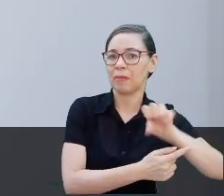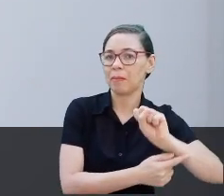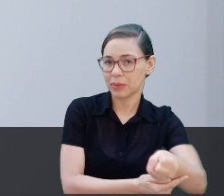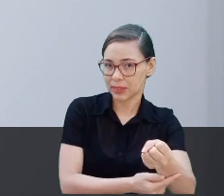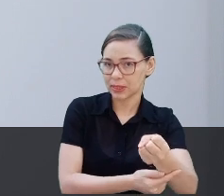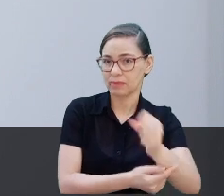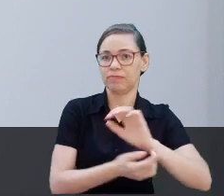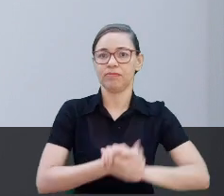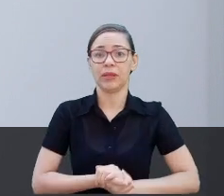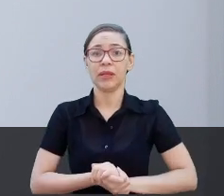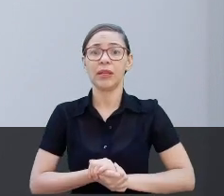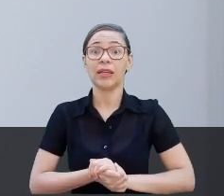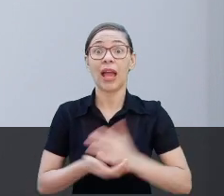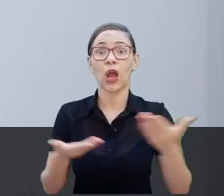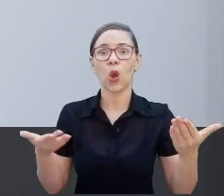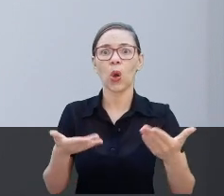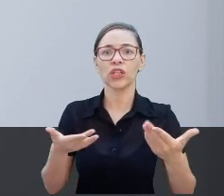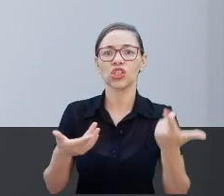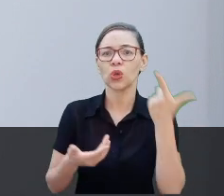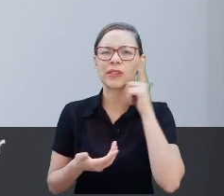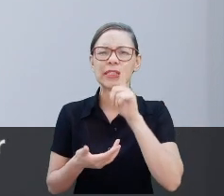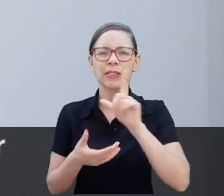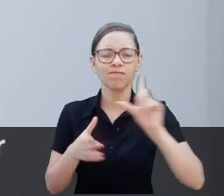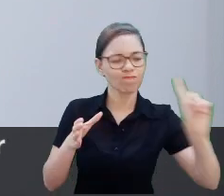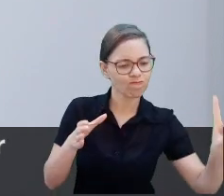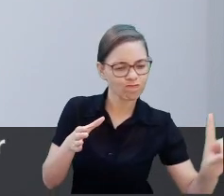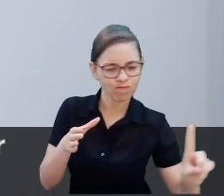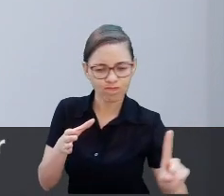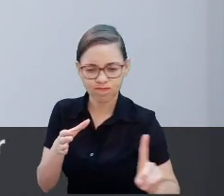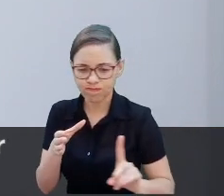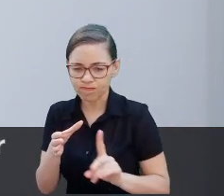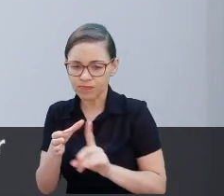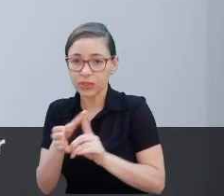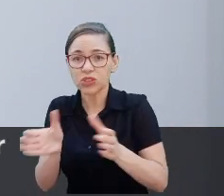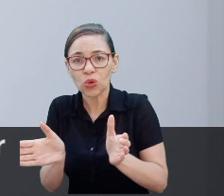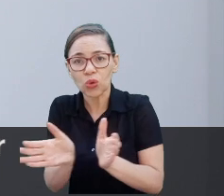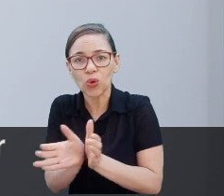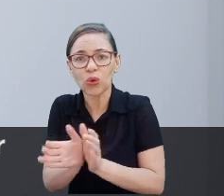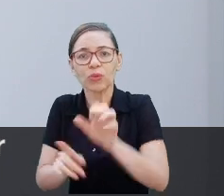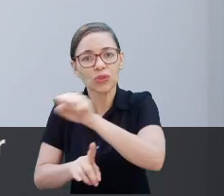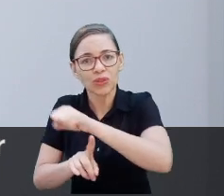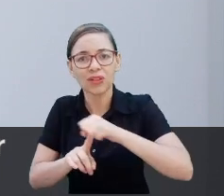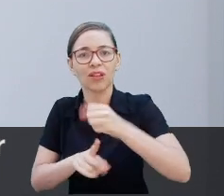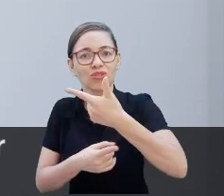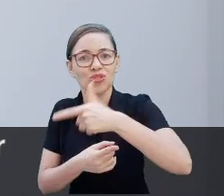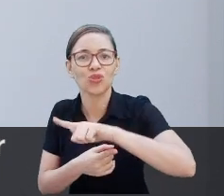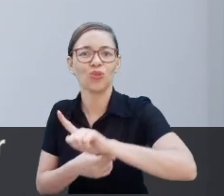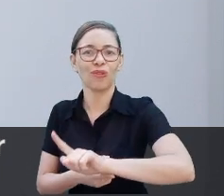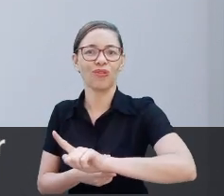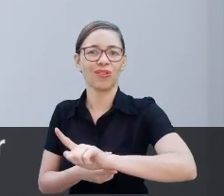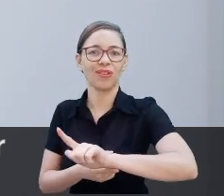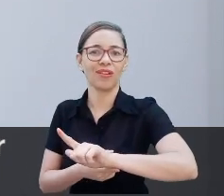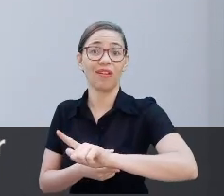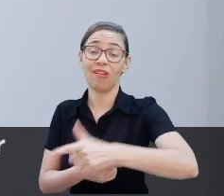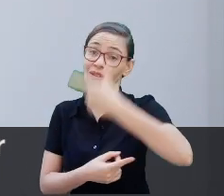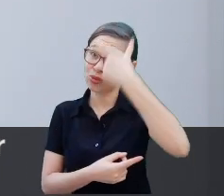do qual é o CAPS e o Ambulatório de Saúde Mental, e fazer um trabalho do qual a gente consegue reinserir esse indivíduo